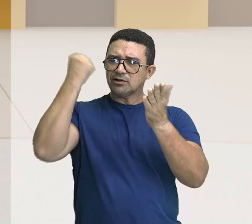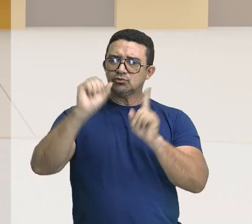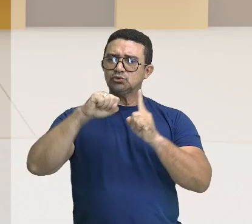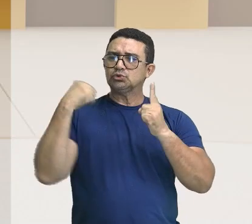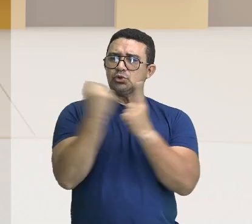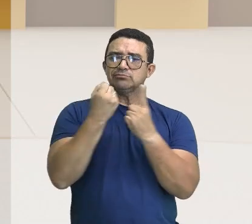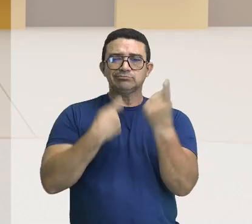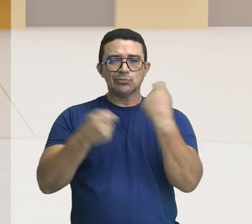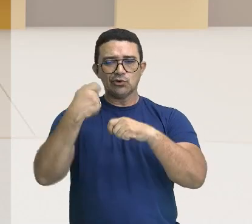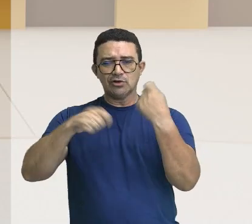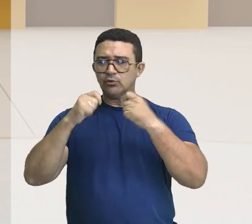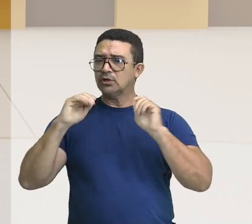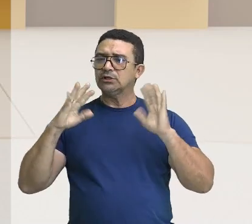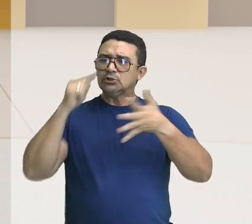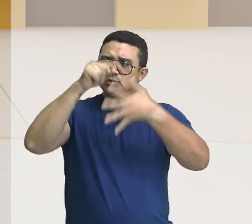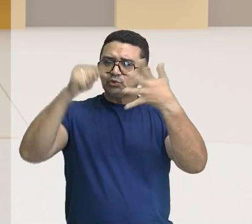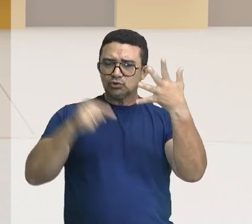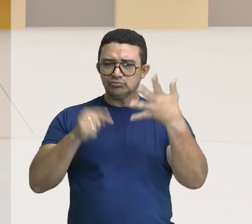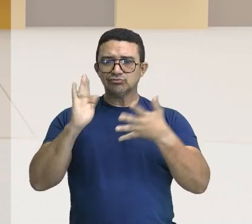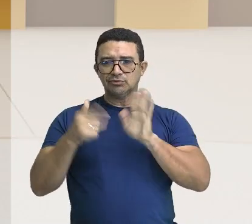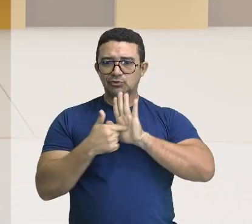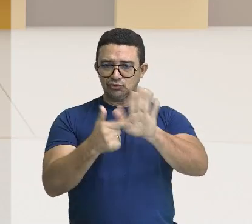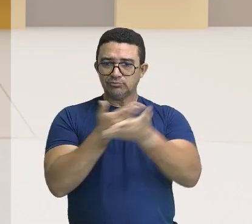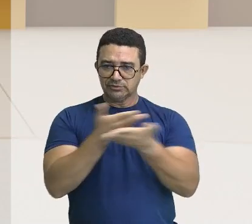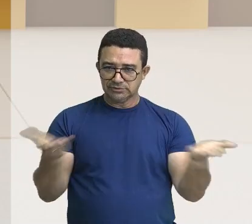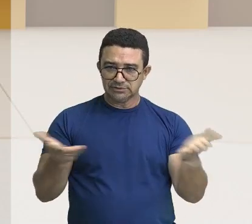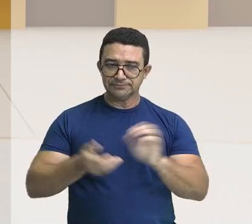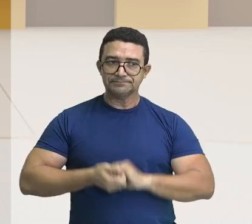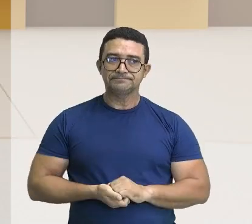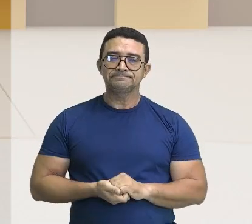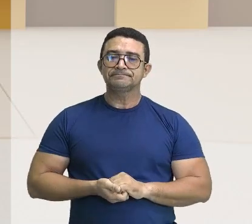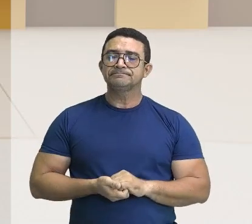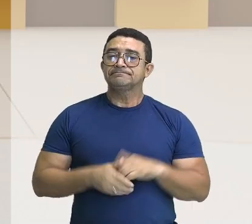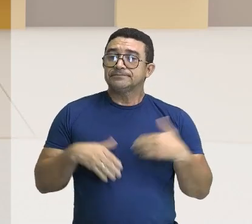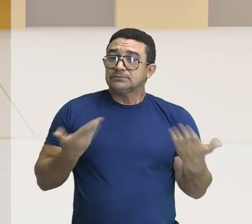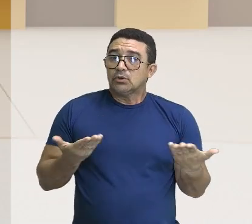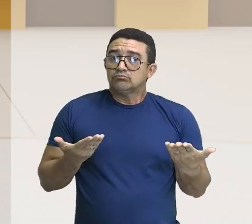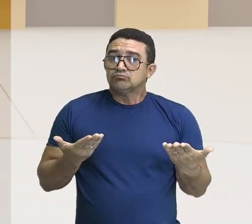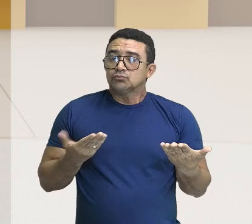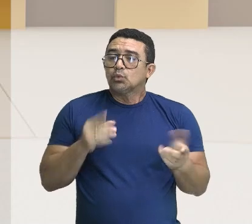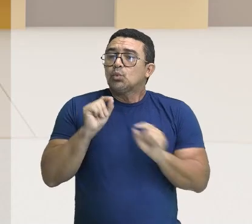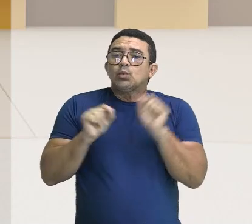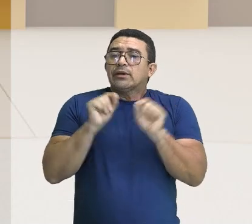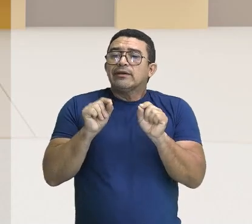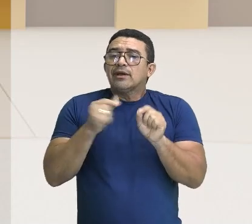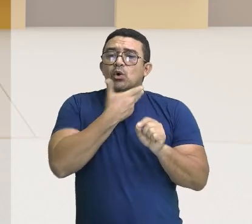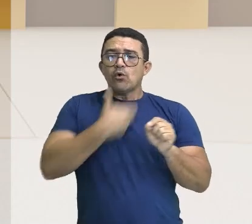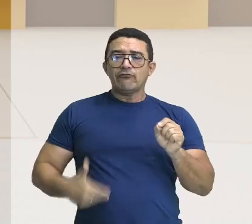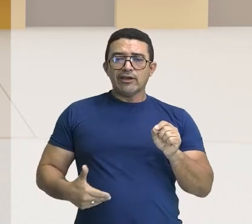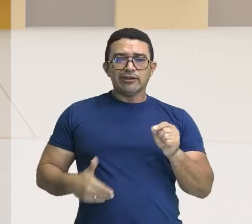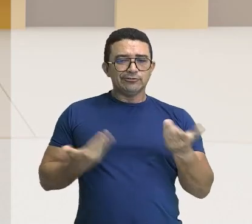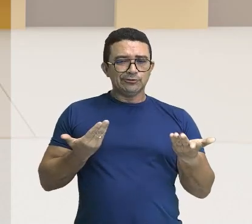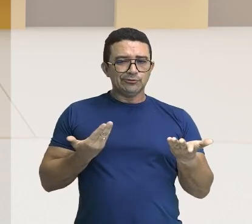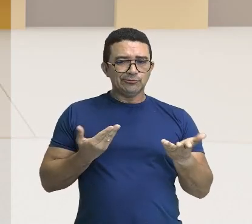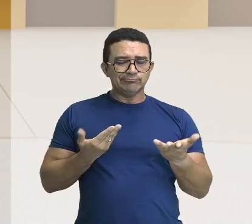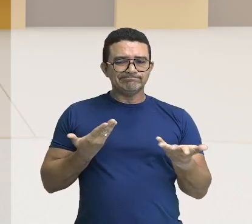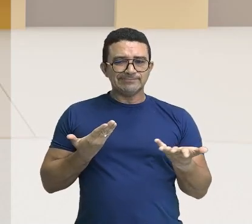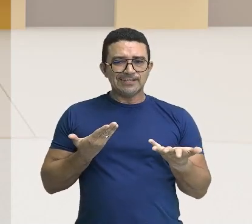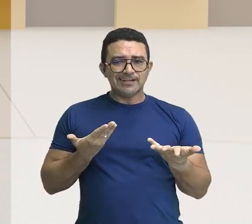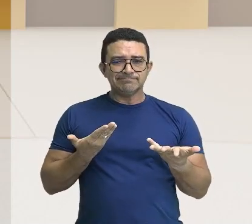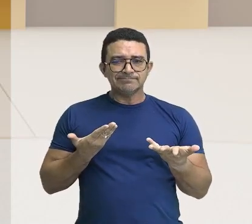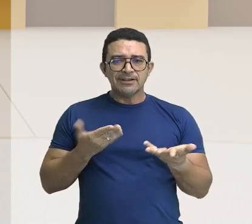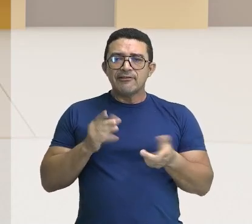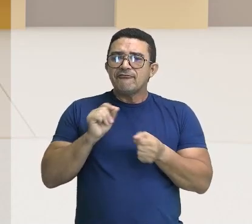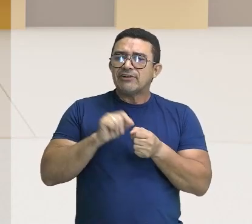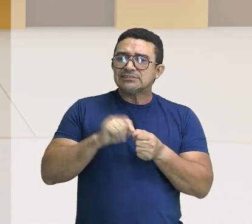nós trouxemos para vocês. E afinal de contas, o que o governo está fazendo, professor, para conter